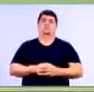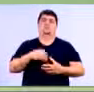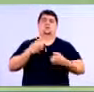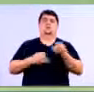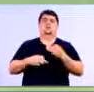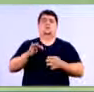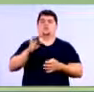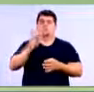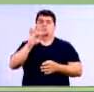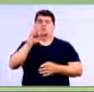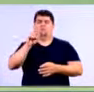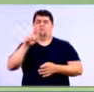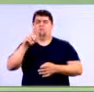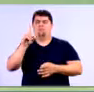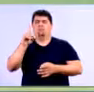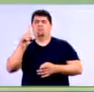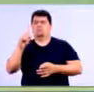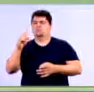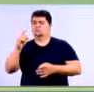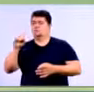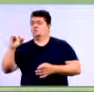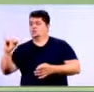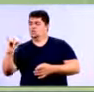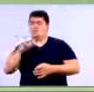assim, fundo DI, 1 milhão.